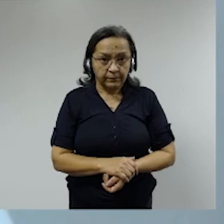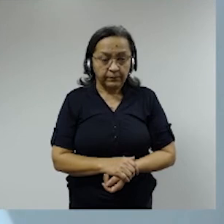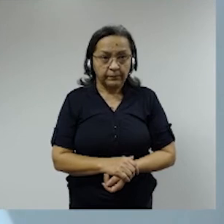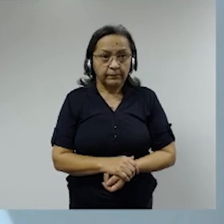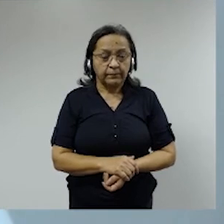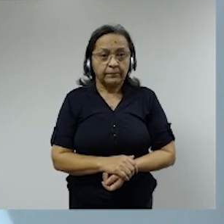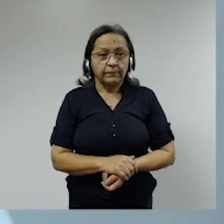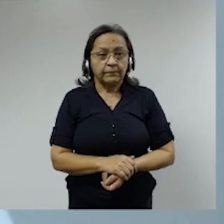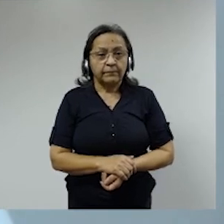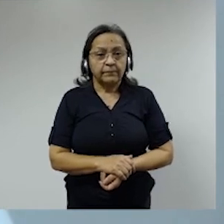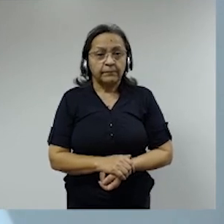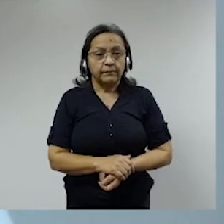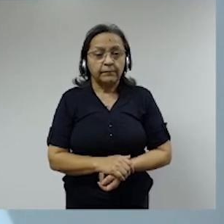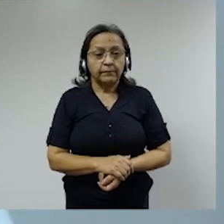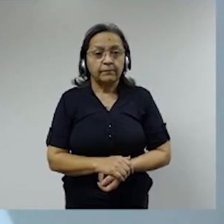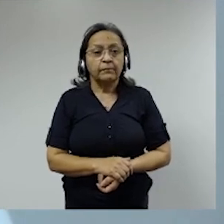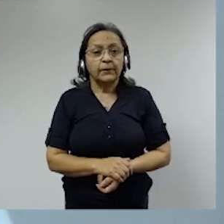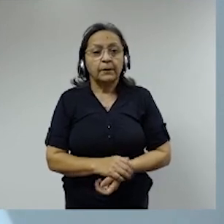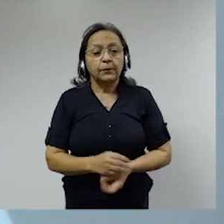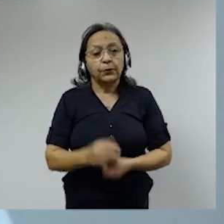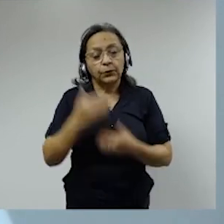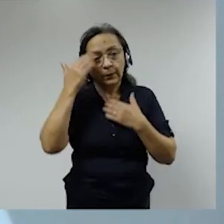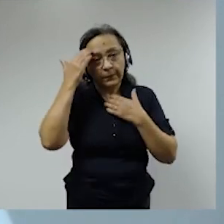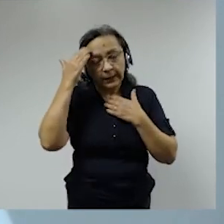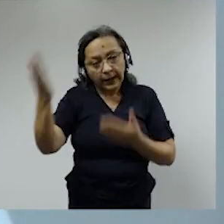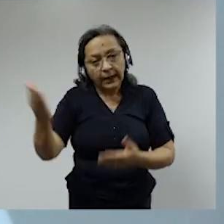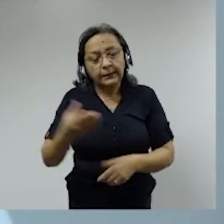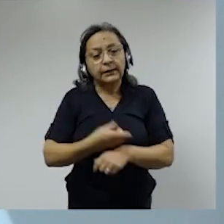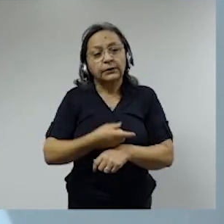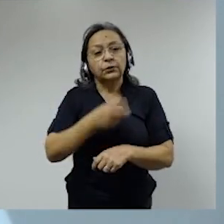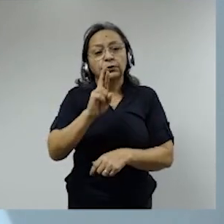e que nos traz muitas